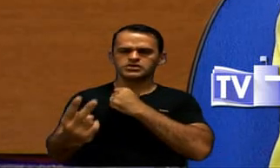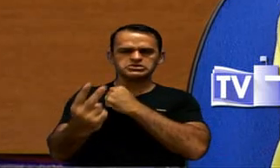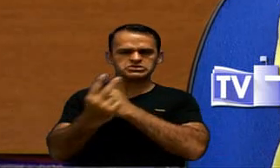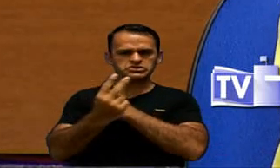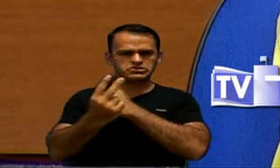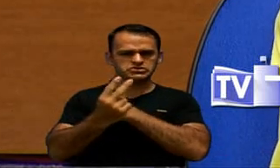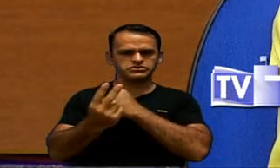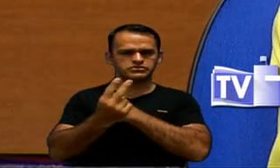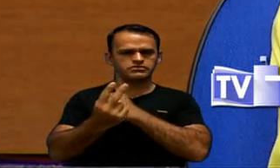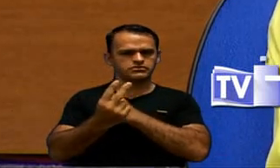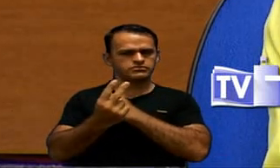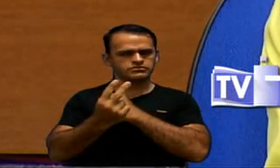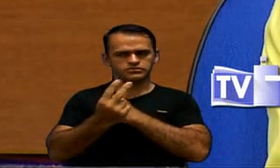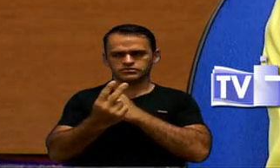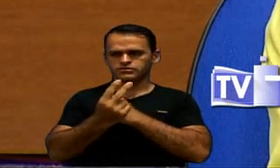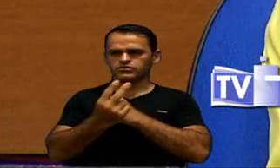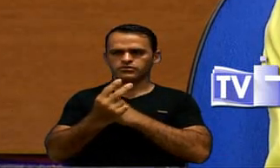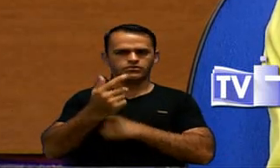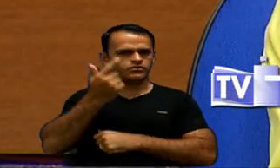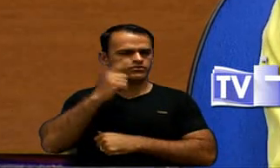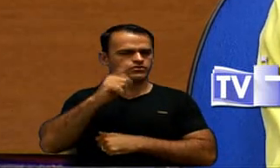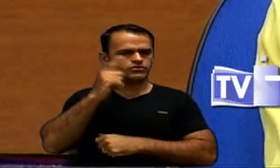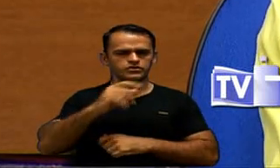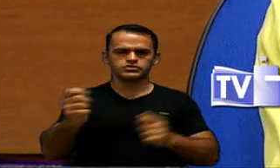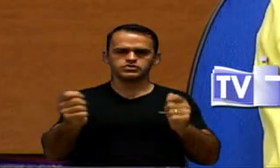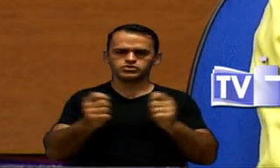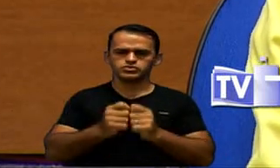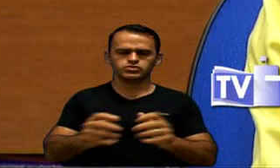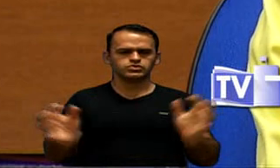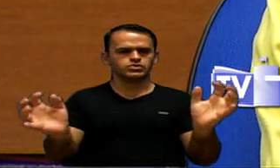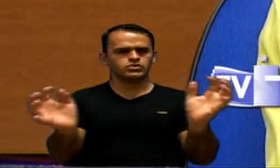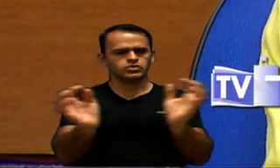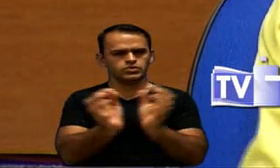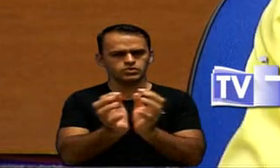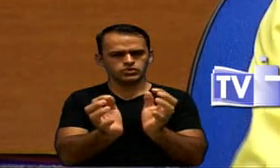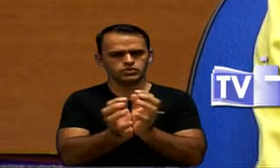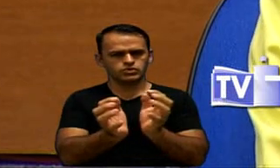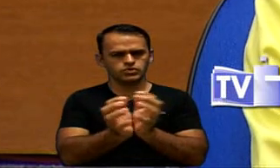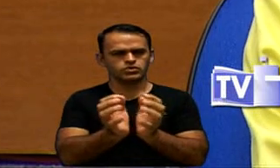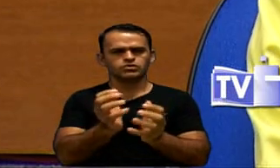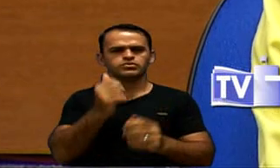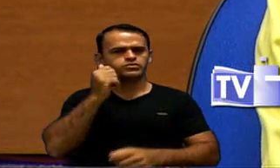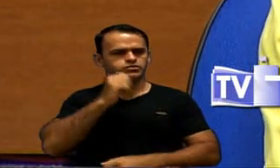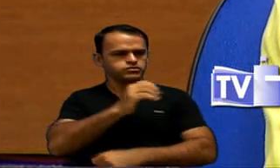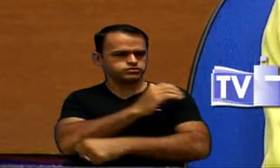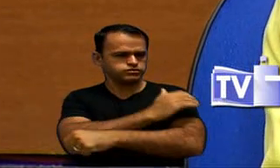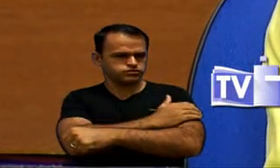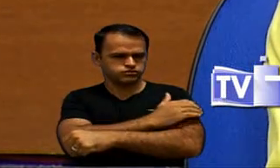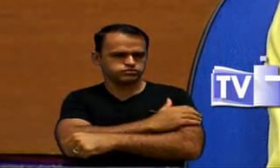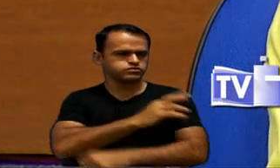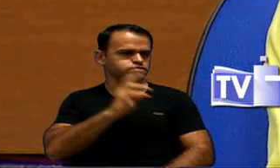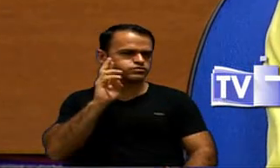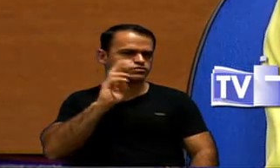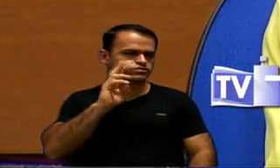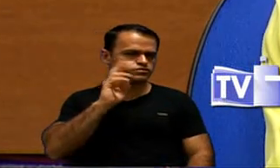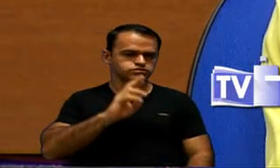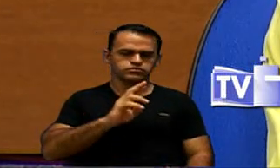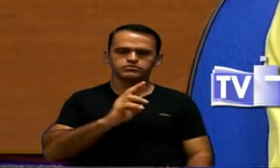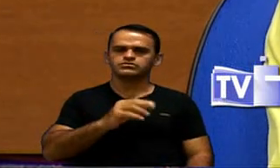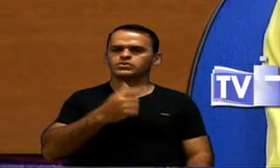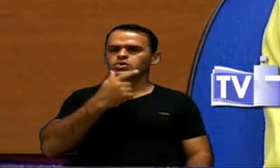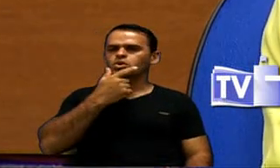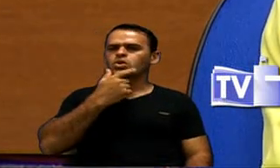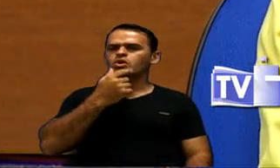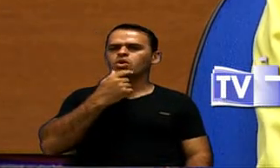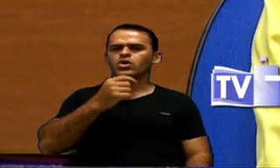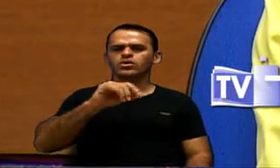as Mulheres no início do ano, junto com o coletivo feminista Rosa Lilás, nosso mandato, né? E o mestre